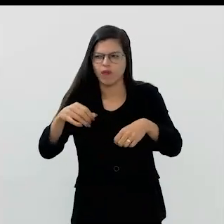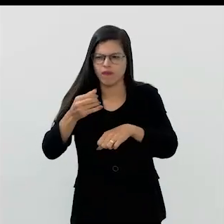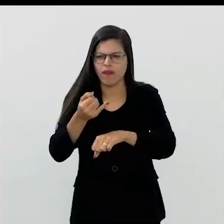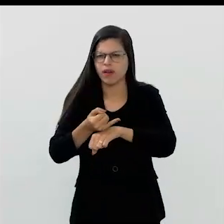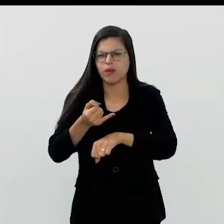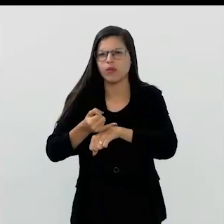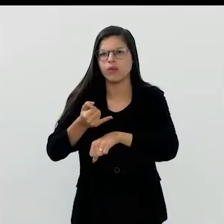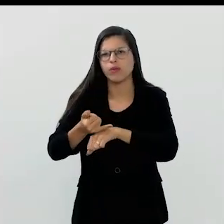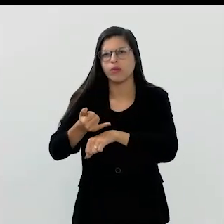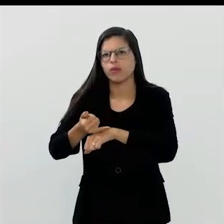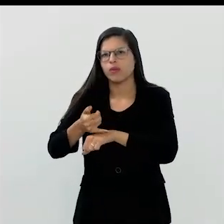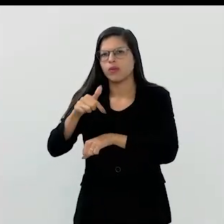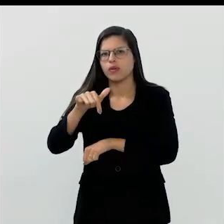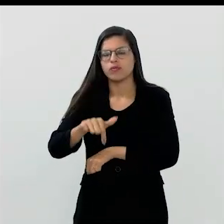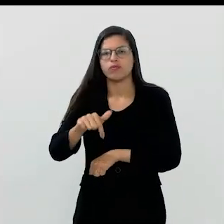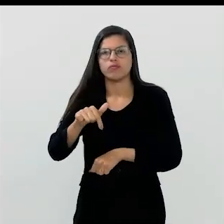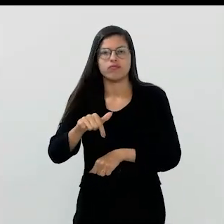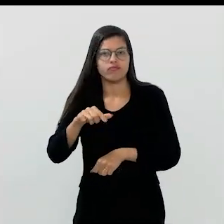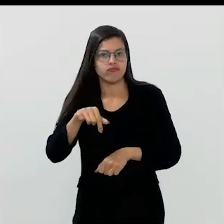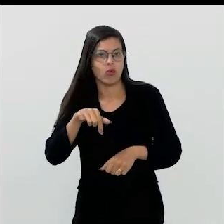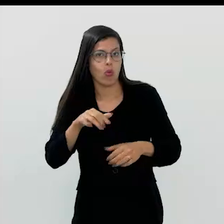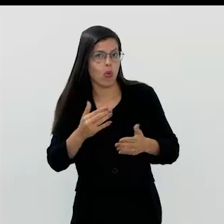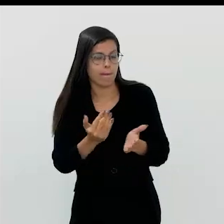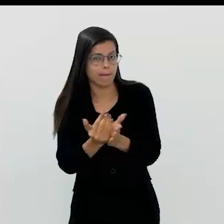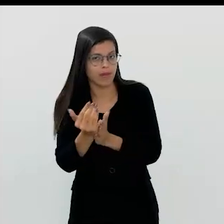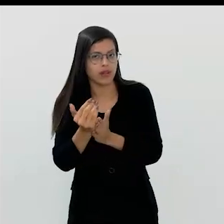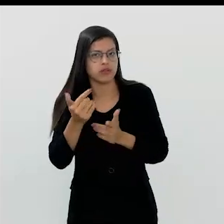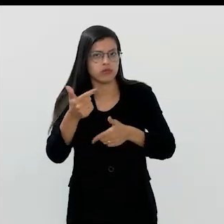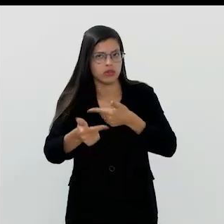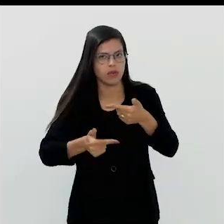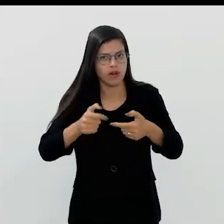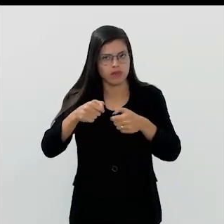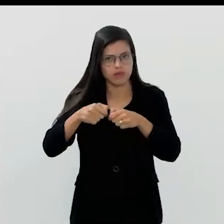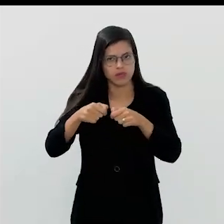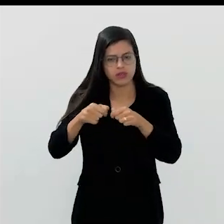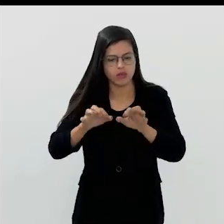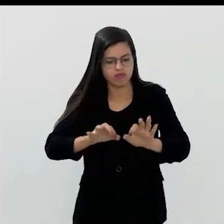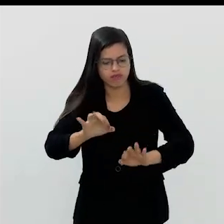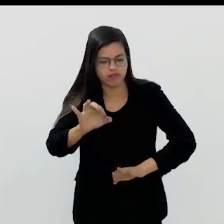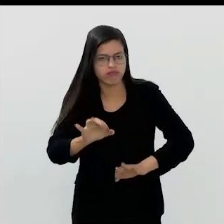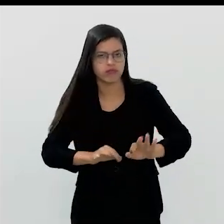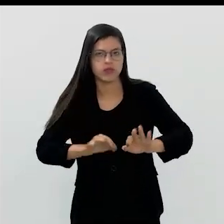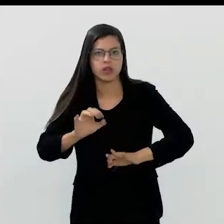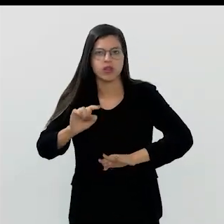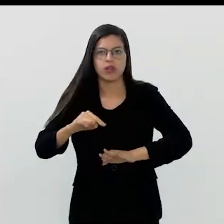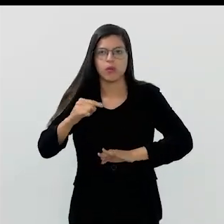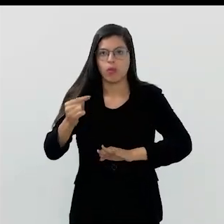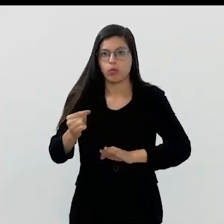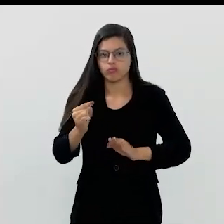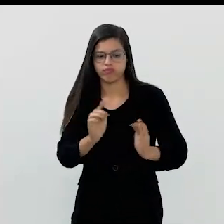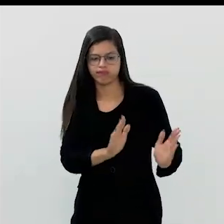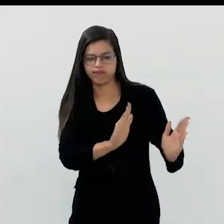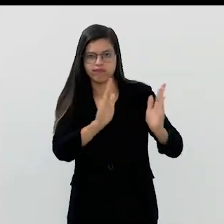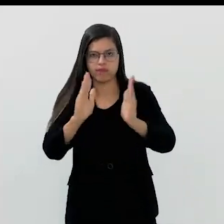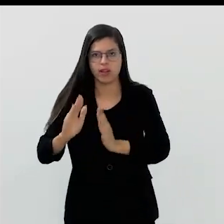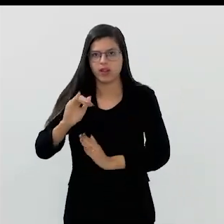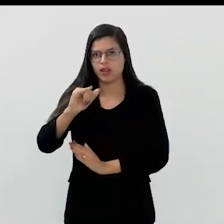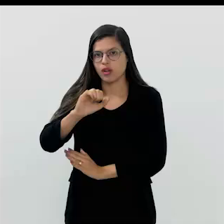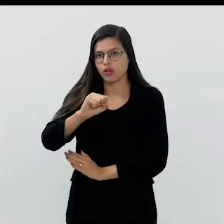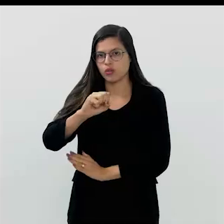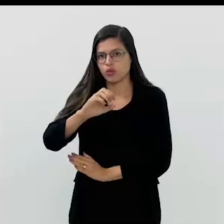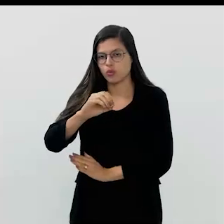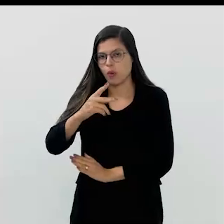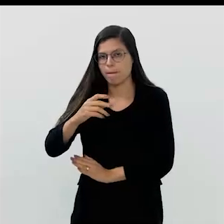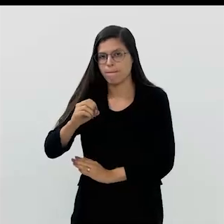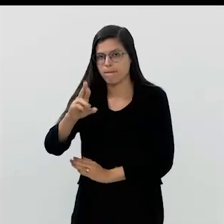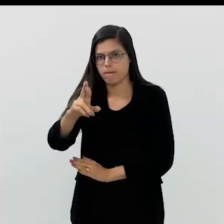né? E começa a ser ali o trabalho de enrolar os ferros, que é feito manual, né? E do outro lado o isopor, né? Você vai cortando os